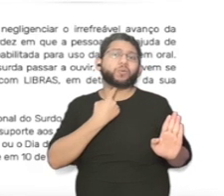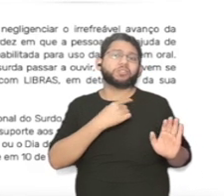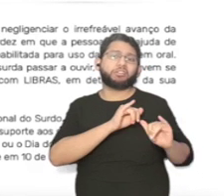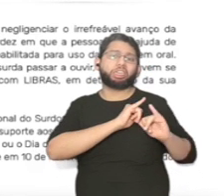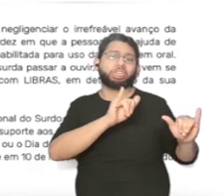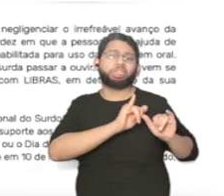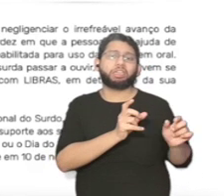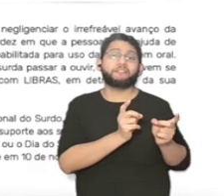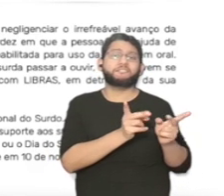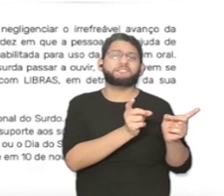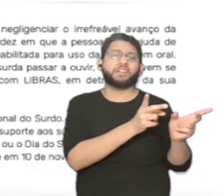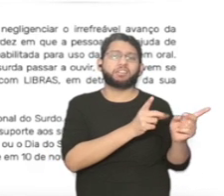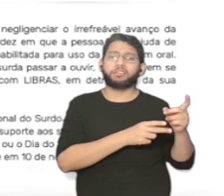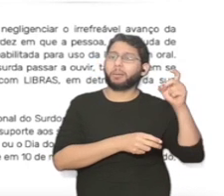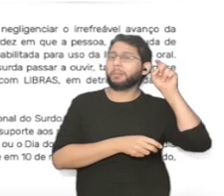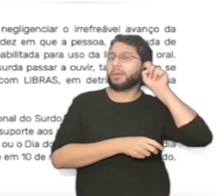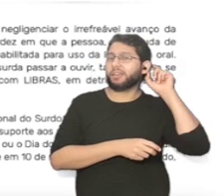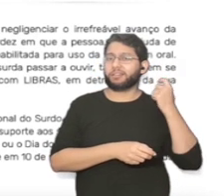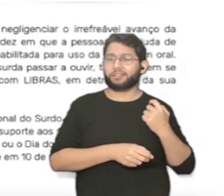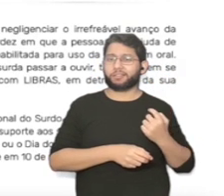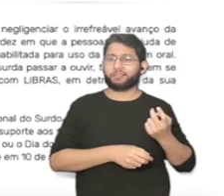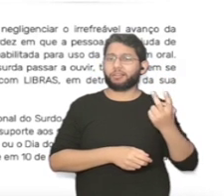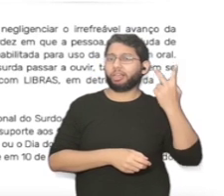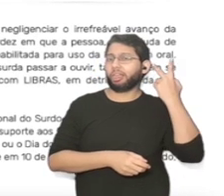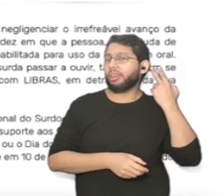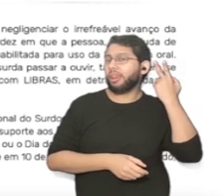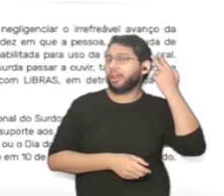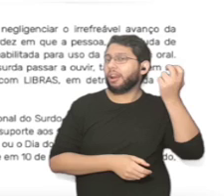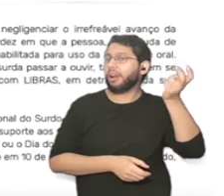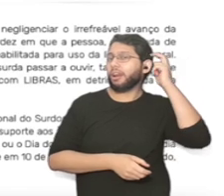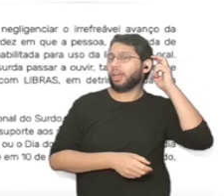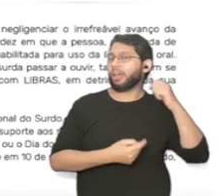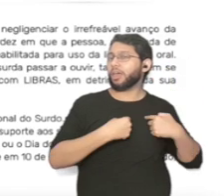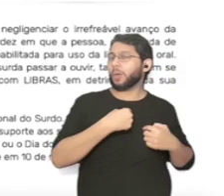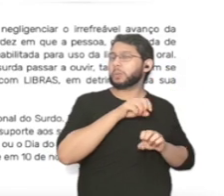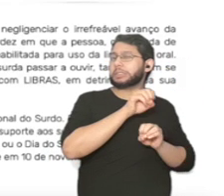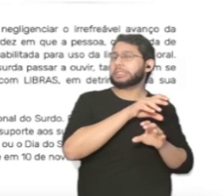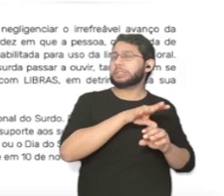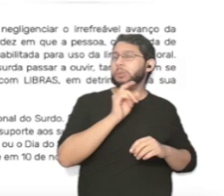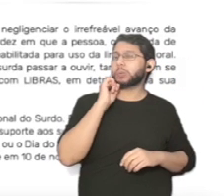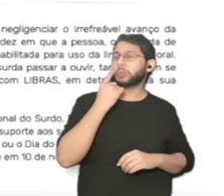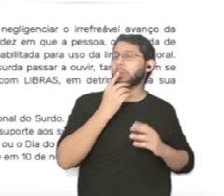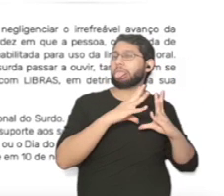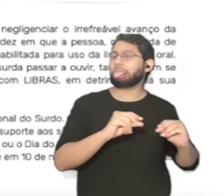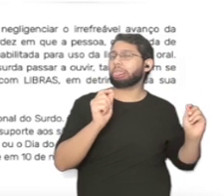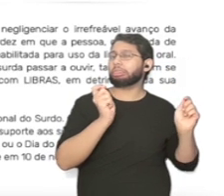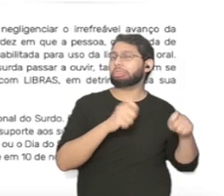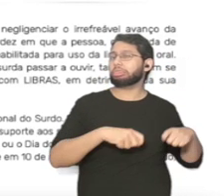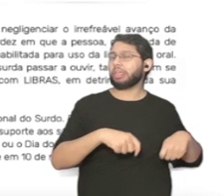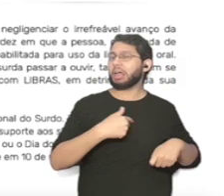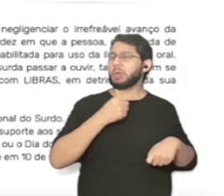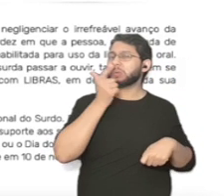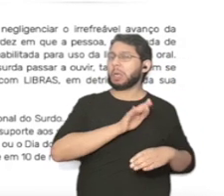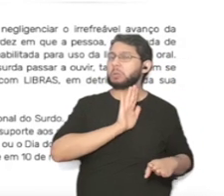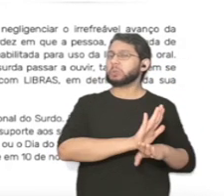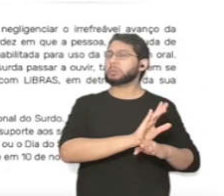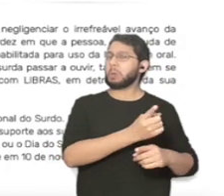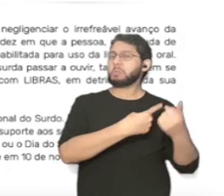bastante marqueteiro, né, de alguns médicos que vão dizer, tipo, tenho a cura para a surdez aqui, ó, na minha mão.